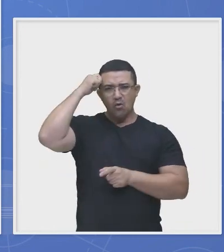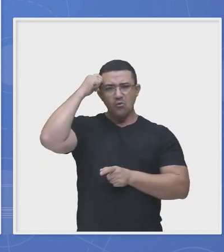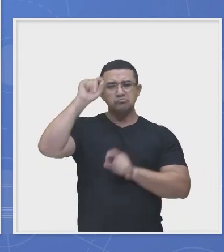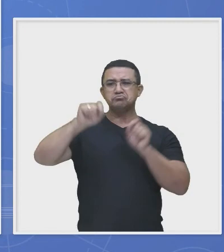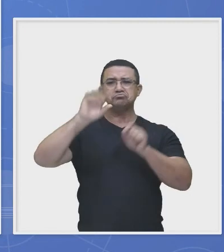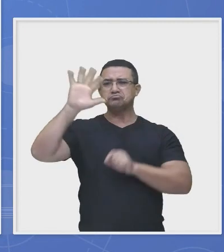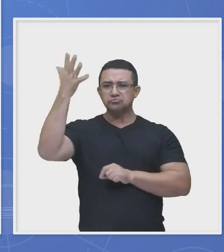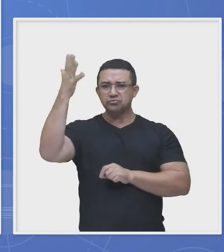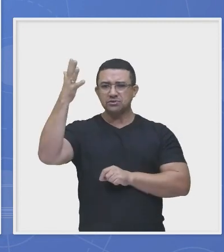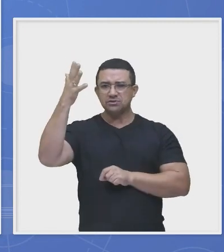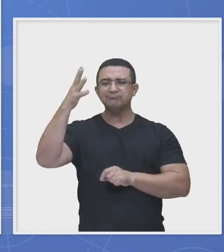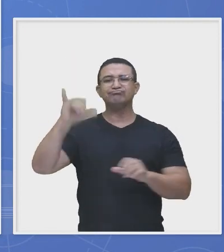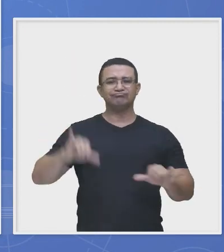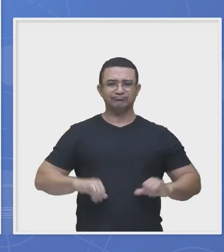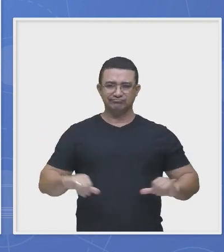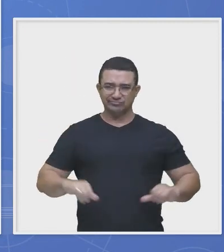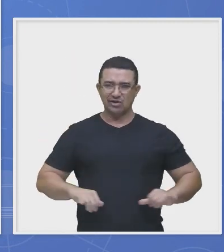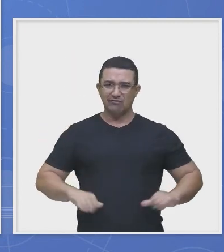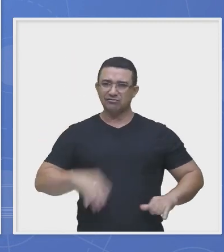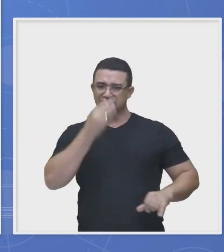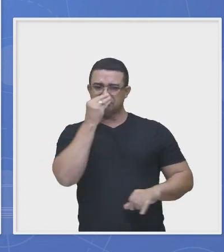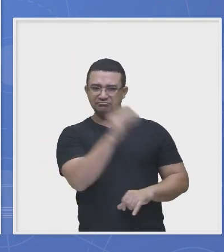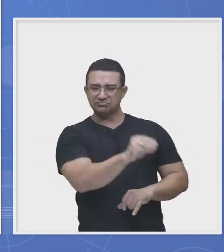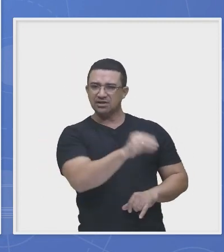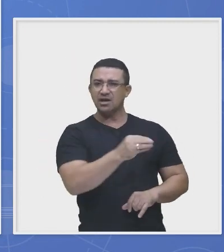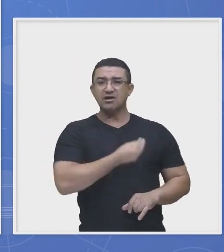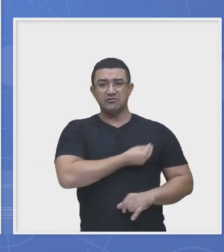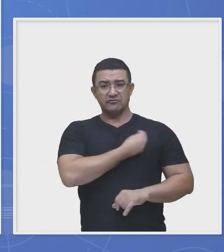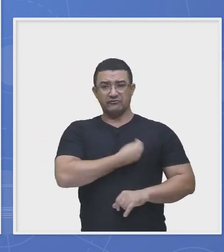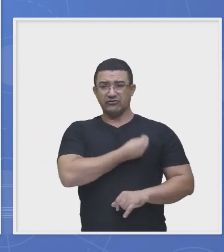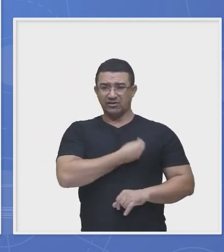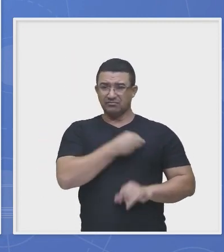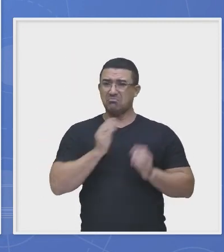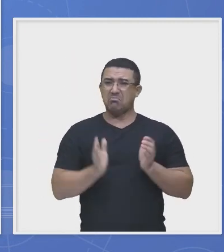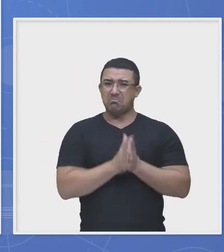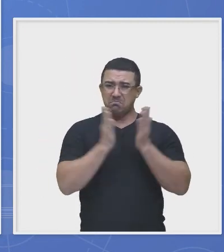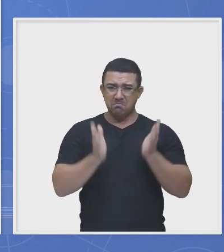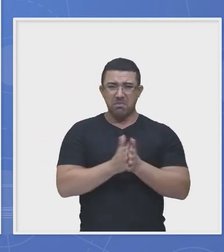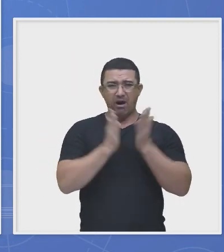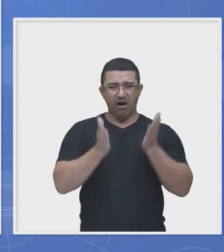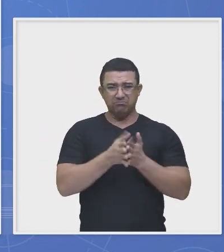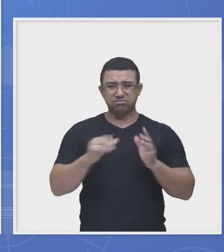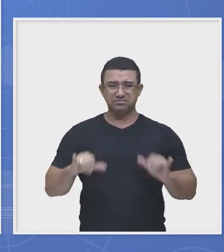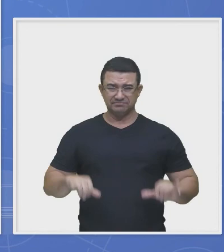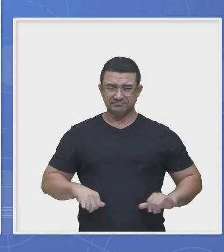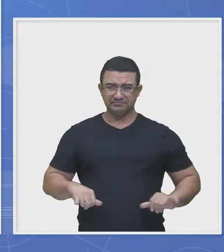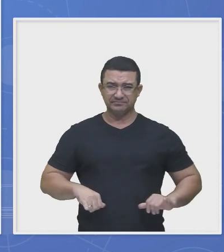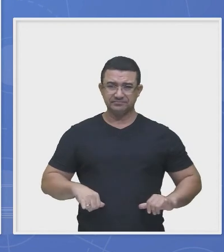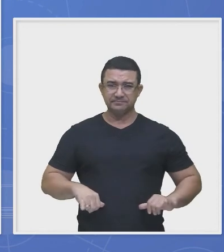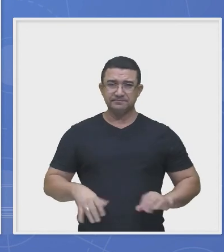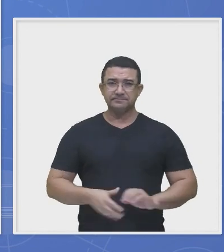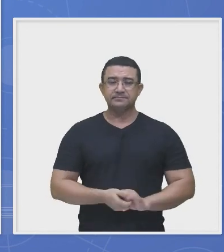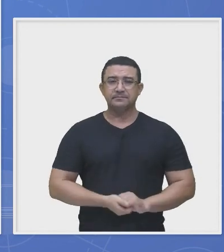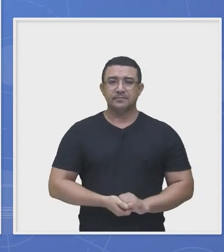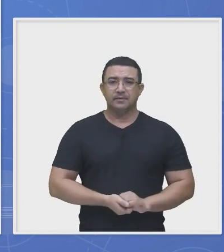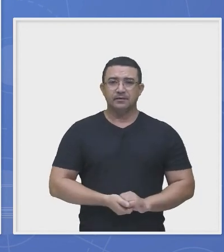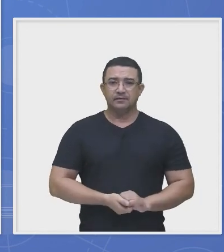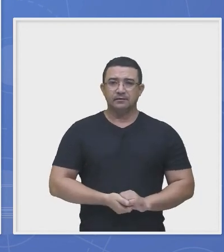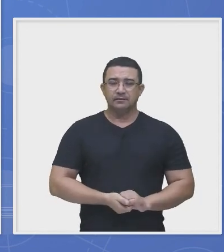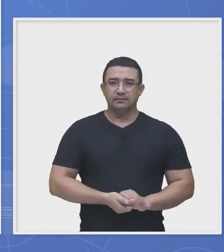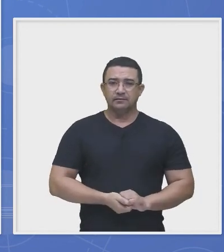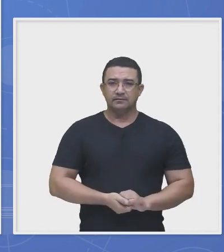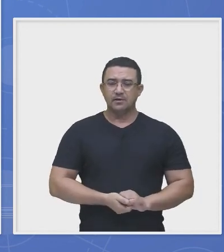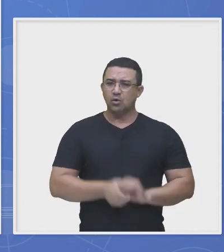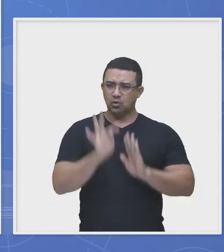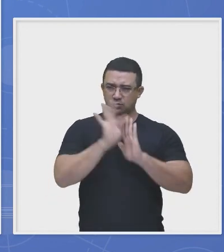acabaram sofrendo e vivendo em situação de pobreza e extrema miséria, certo? E com base nisso,